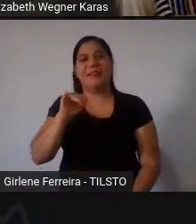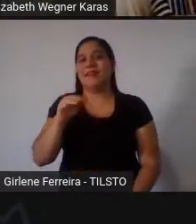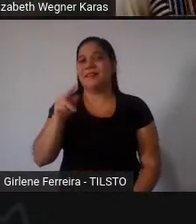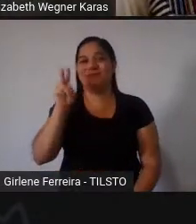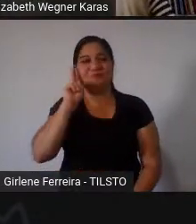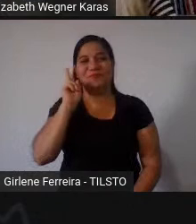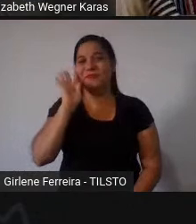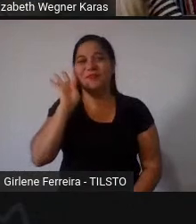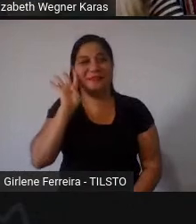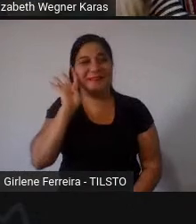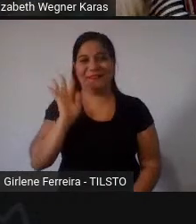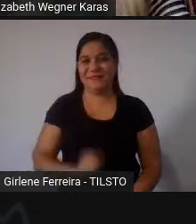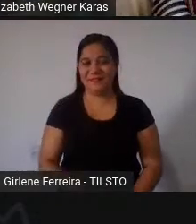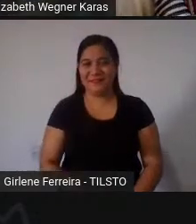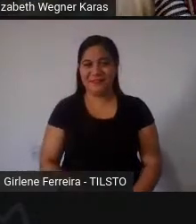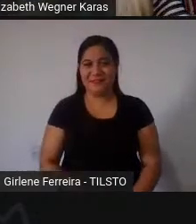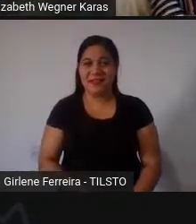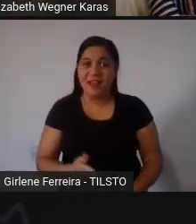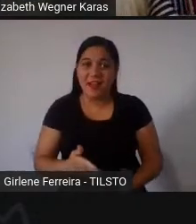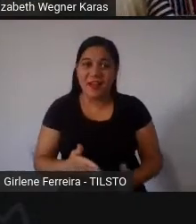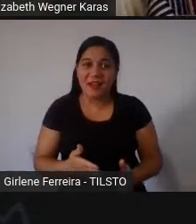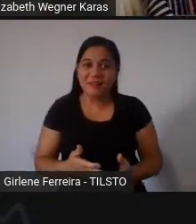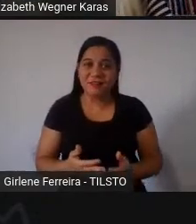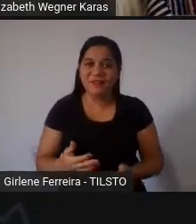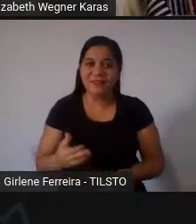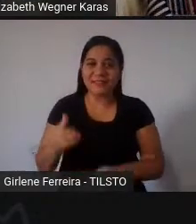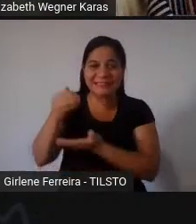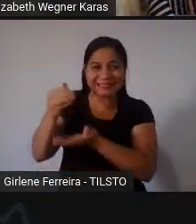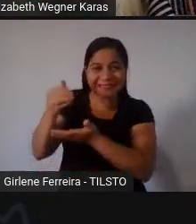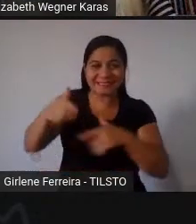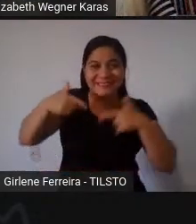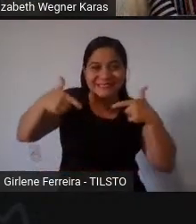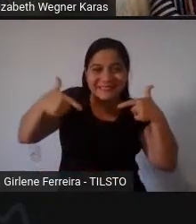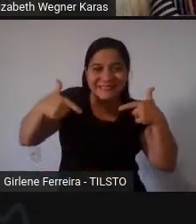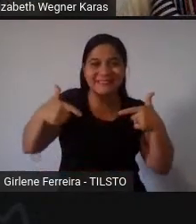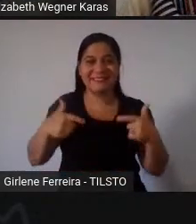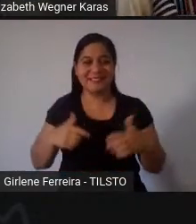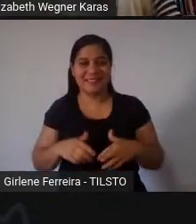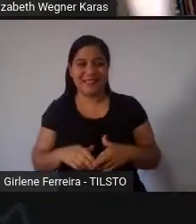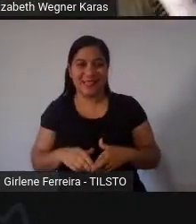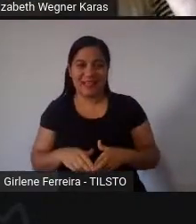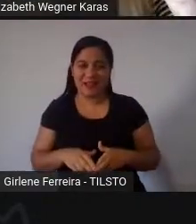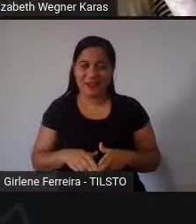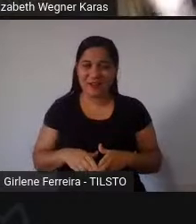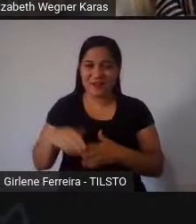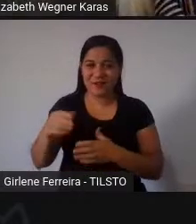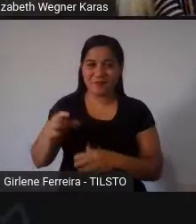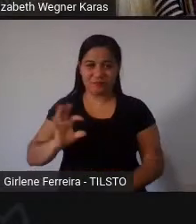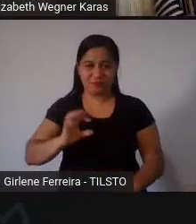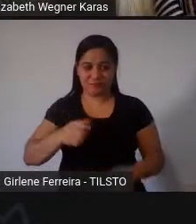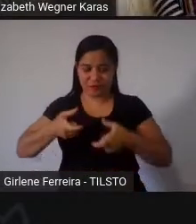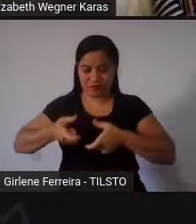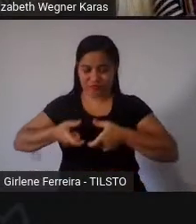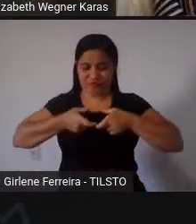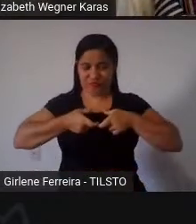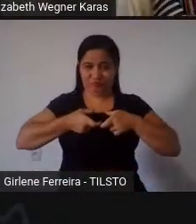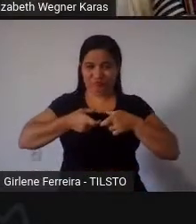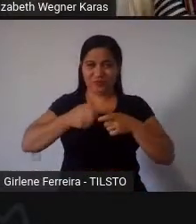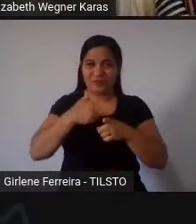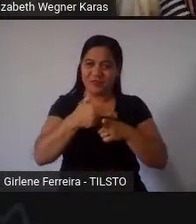parece que vibrou muito com essa medalha, como até a Raquel aqui brincou no nosso Sim. chat, que diz que às vezes você é